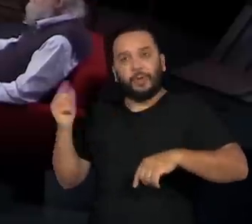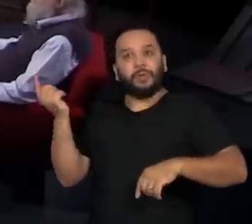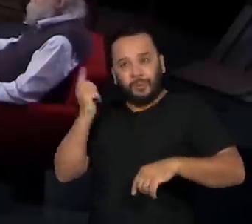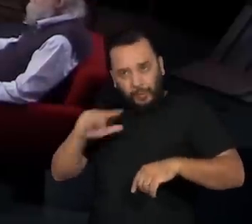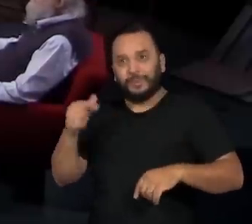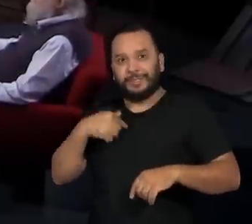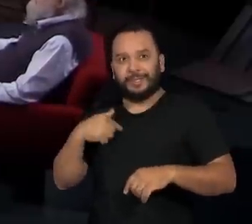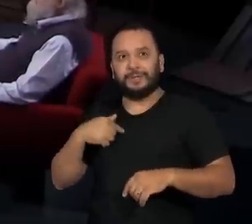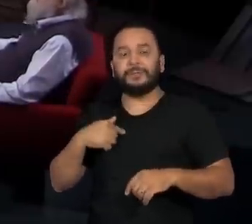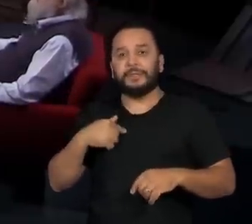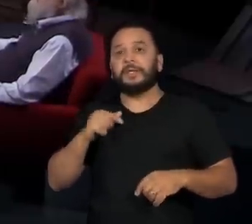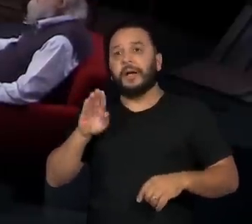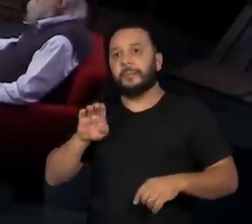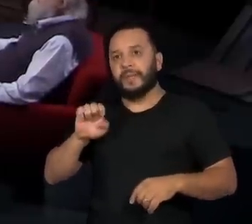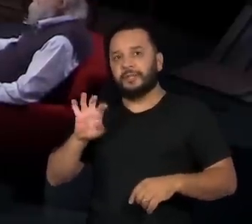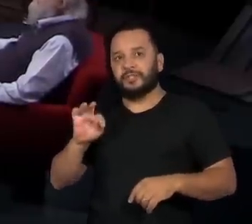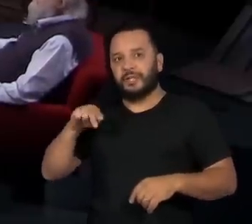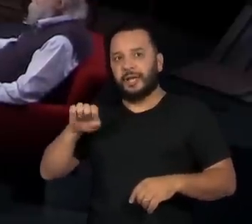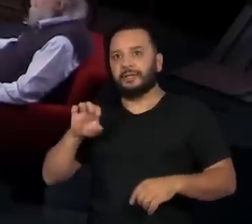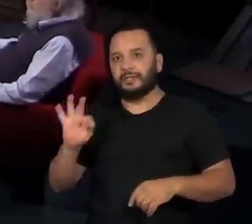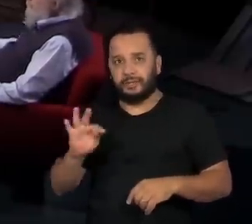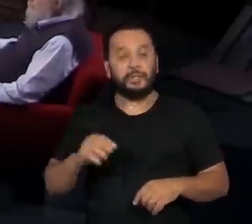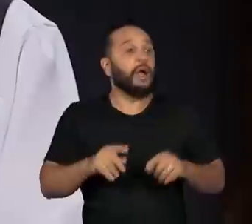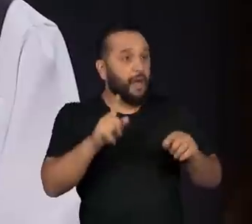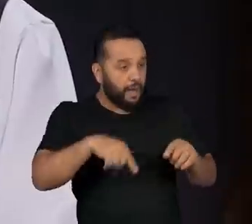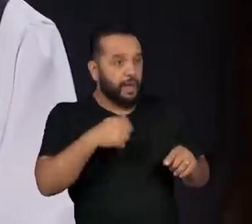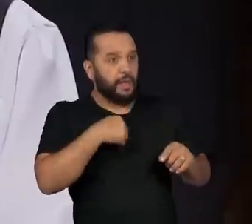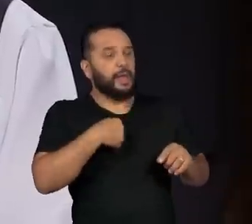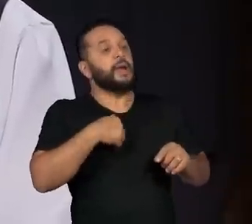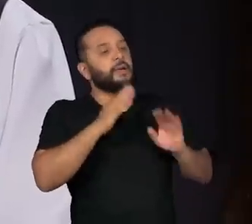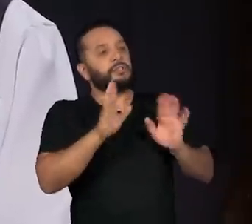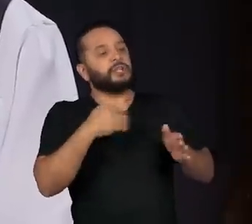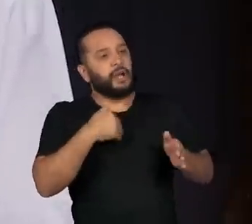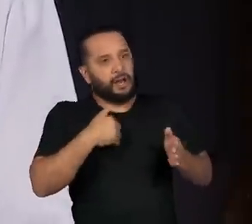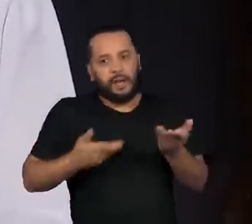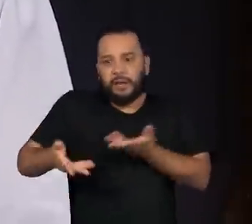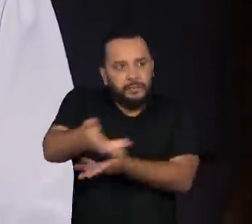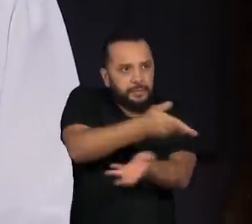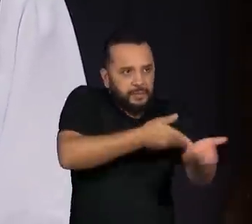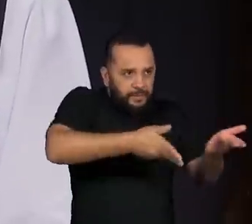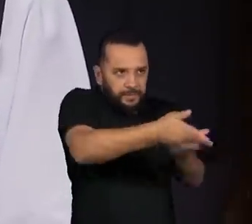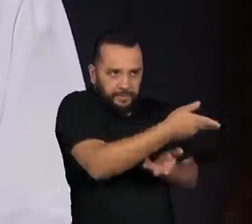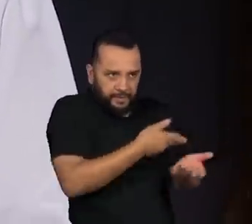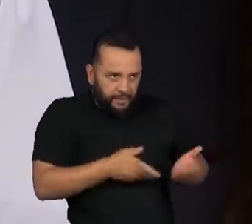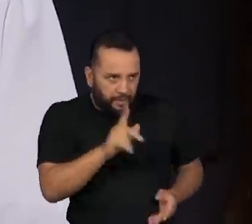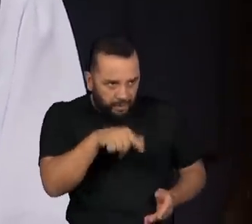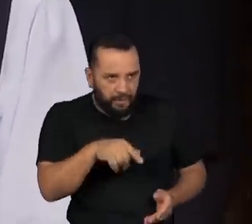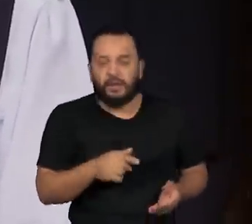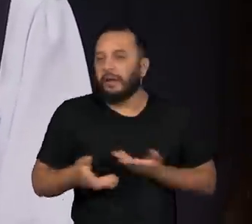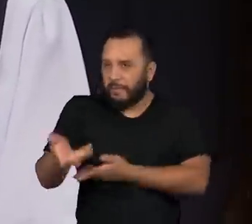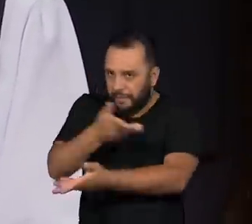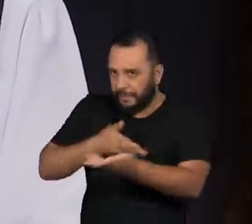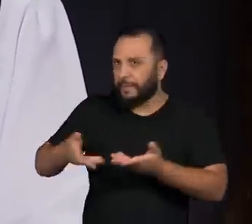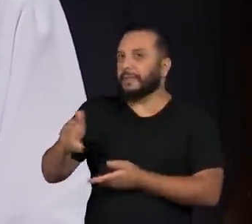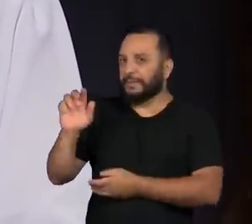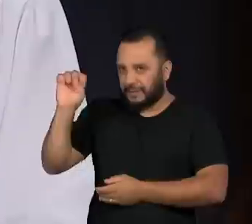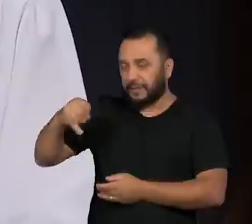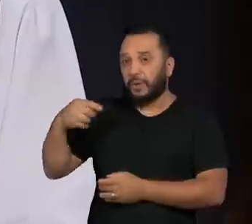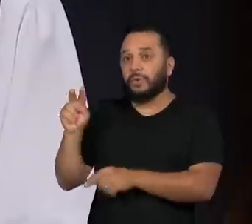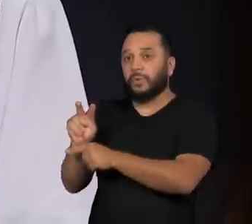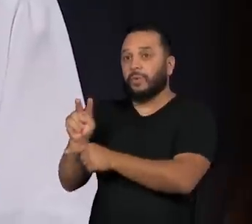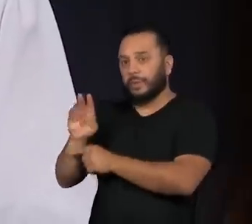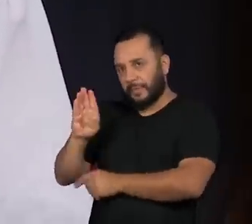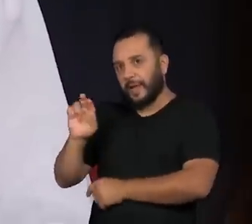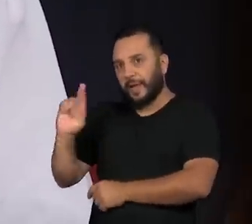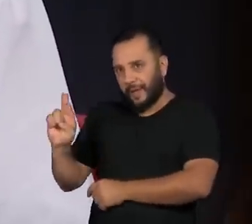é a ideia de uma rede de centralizada e colaborativa sempre colaborativa por exemplo hoje a gente cuida do BR mas o ponto